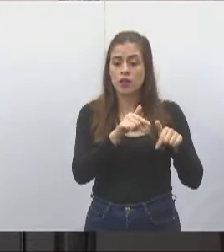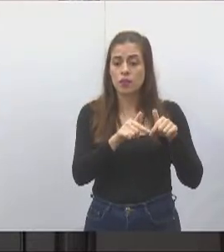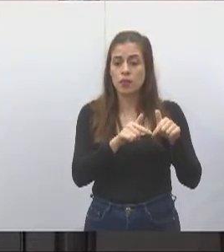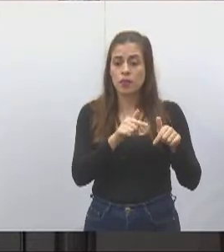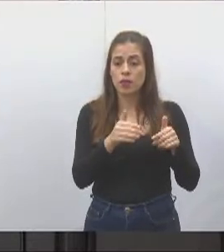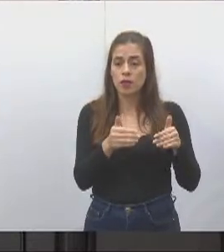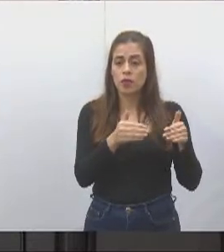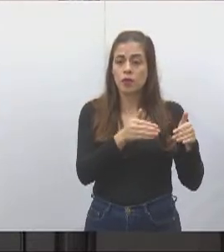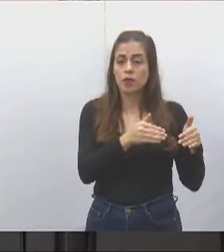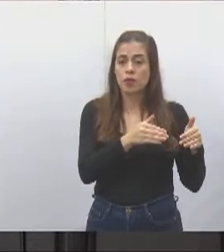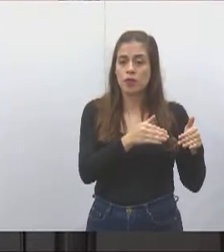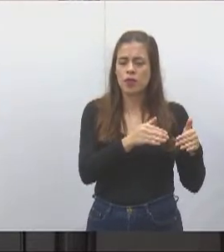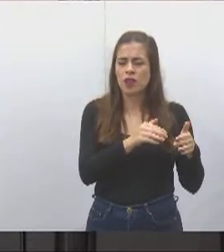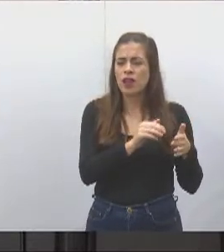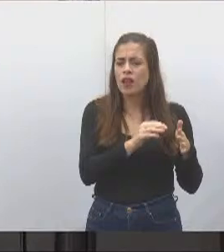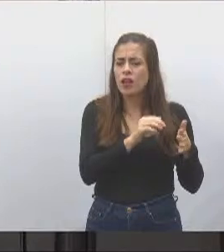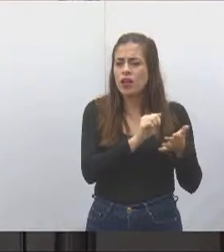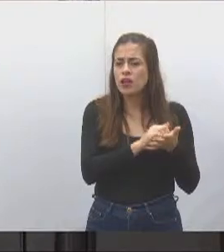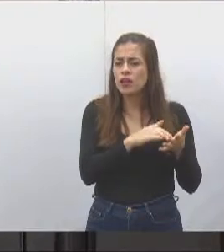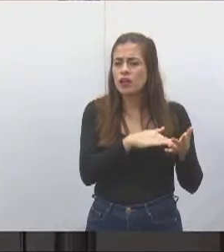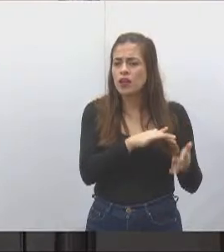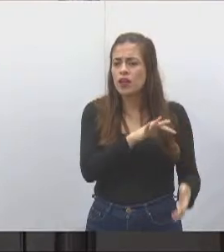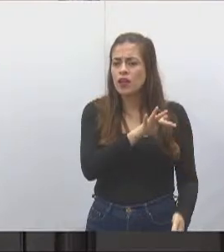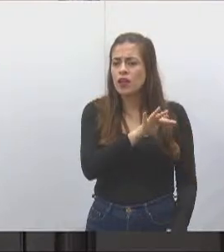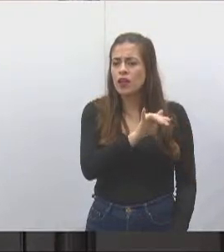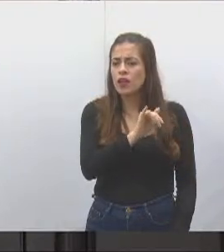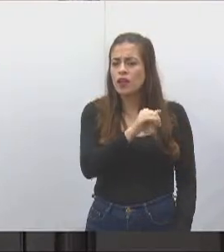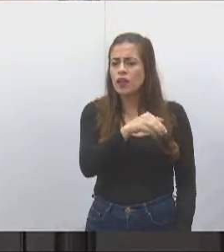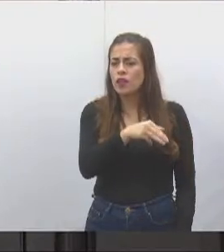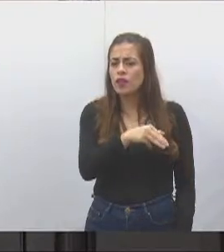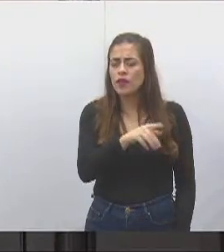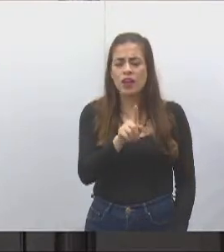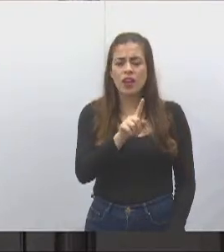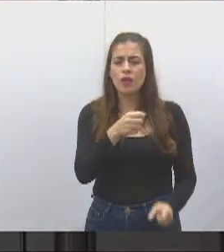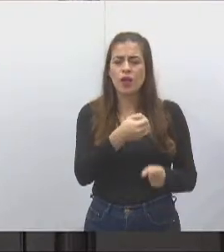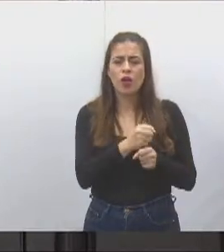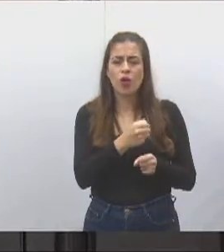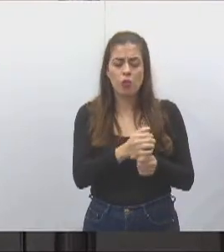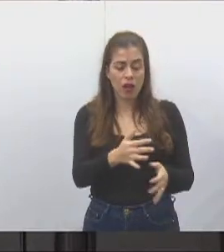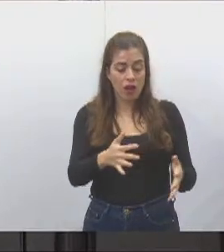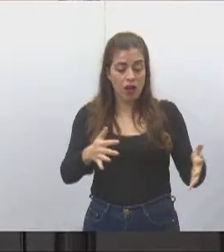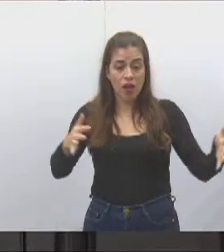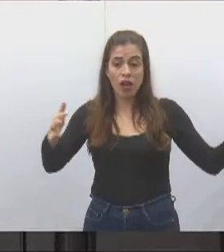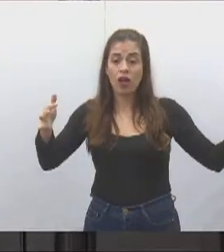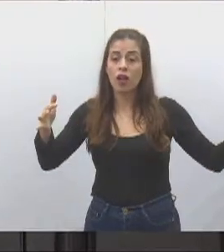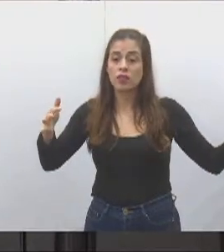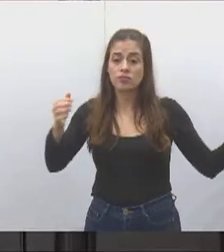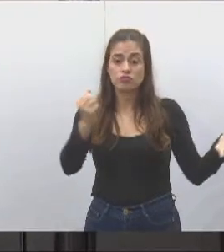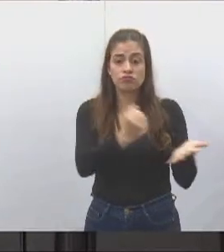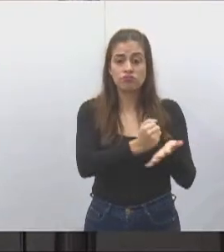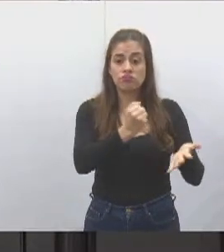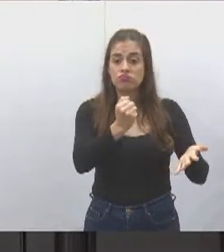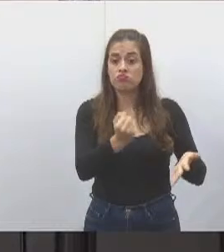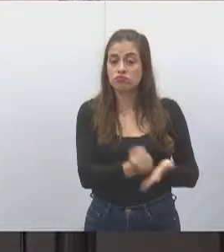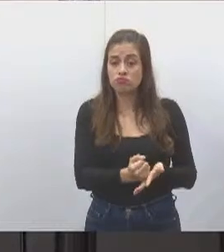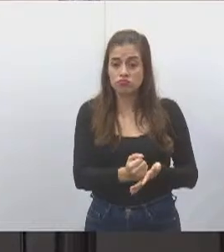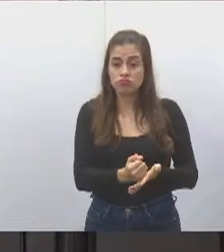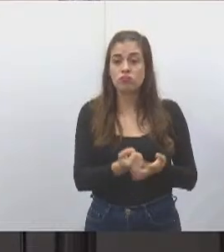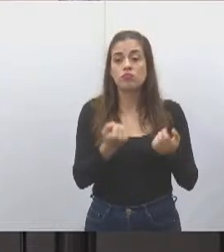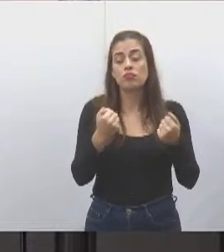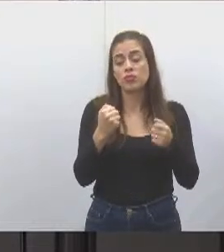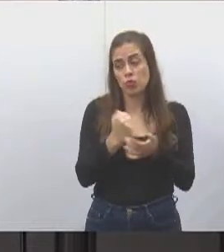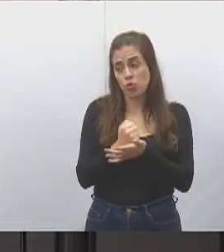à atividade fim. Quando eu falo atividade fim, não estou falando de obras de grande porte contratadas, que têm que